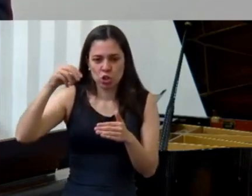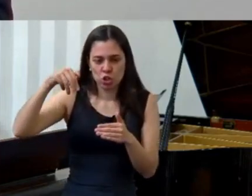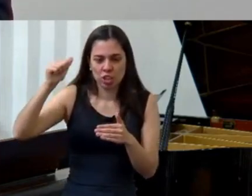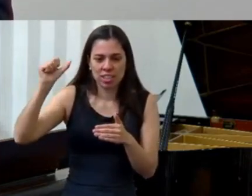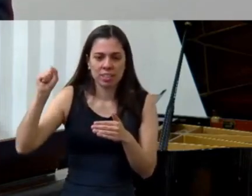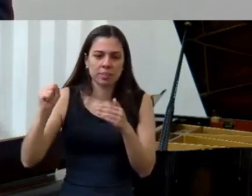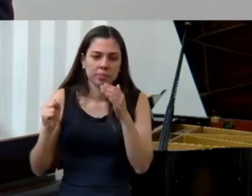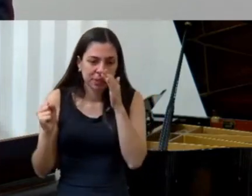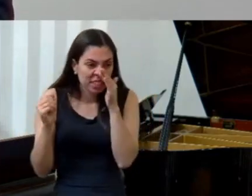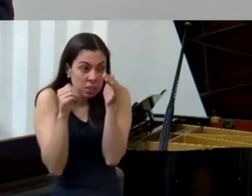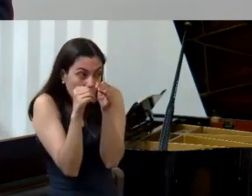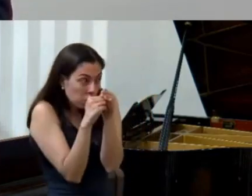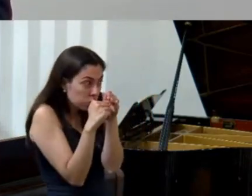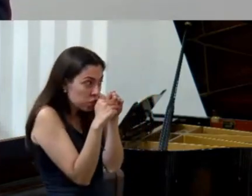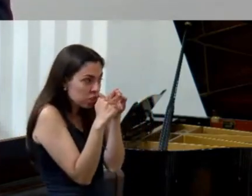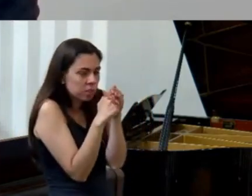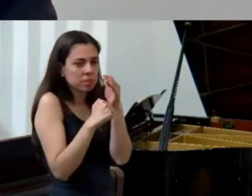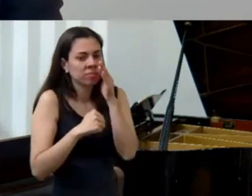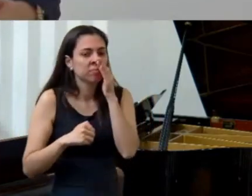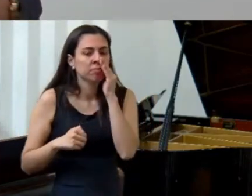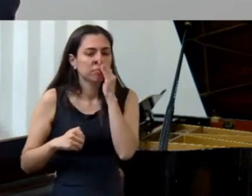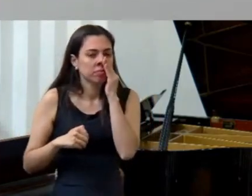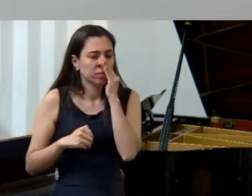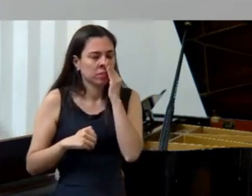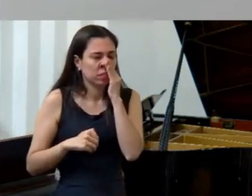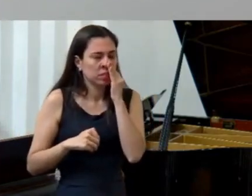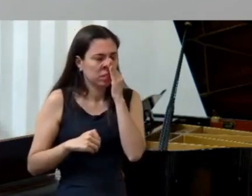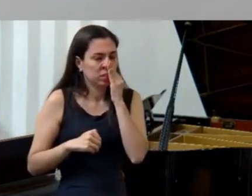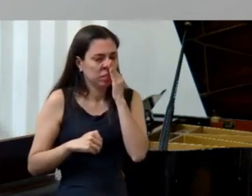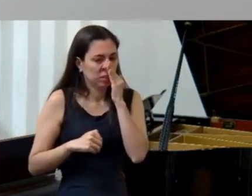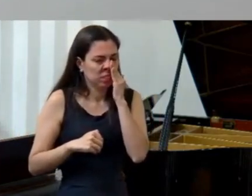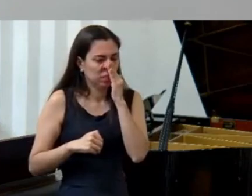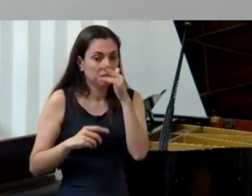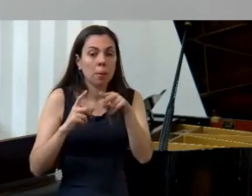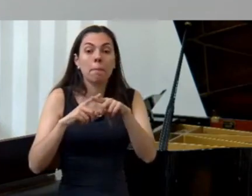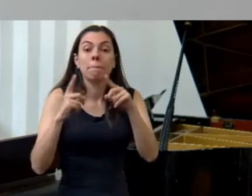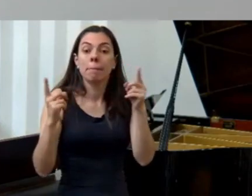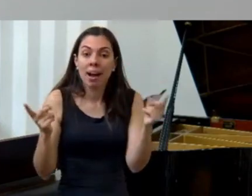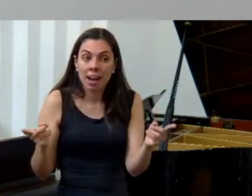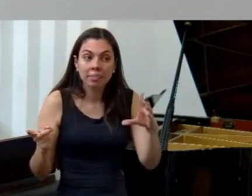Deus estava ali. Como Deus é paciente conosco.